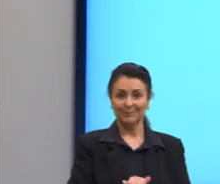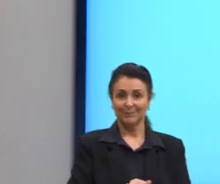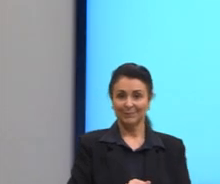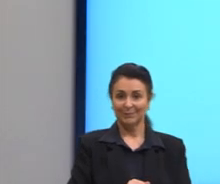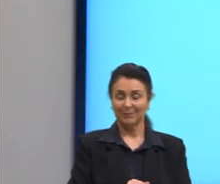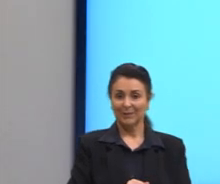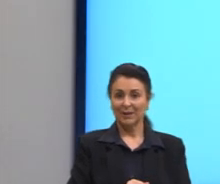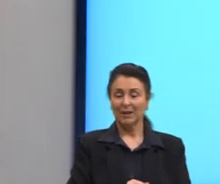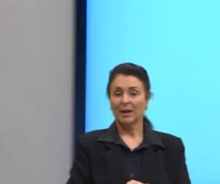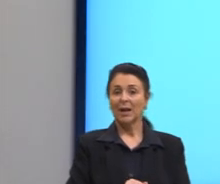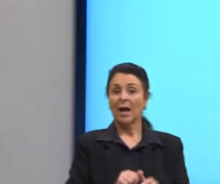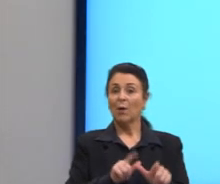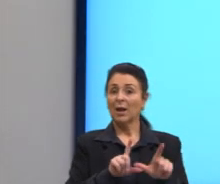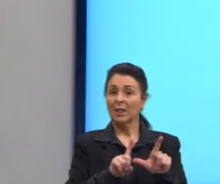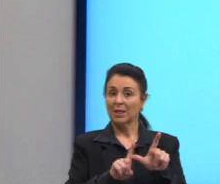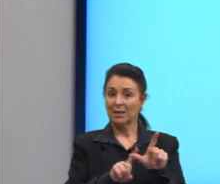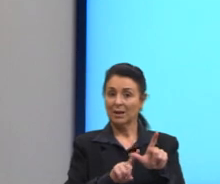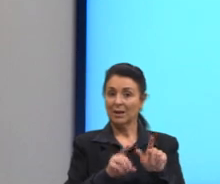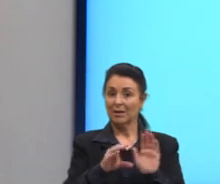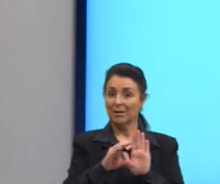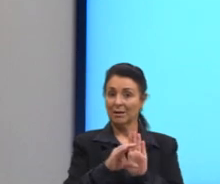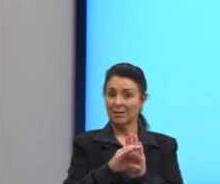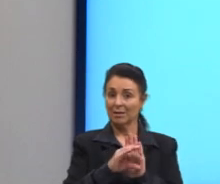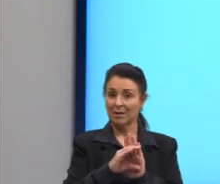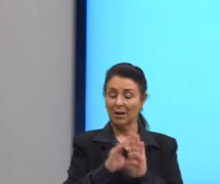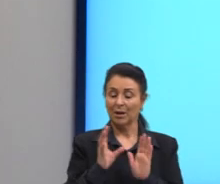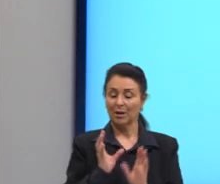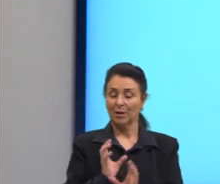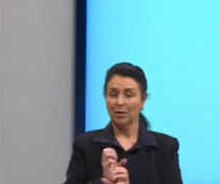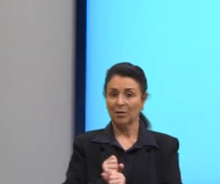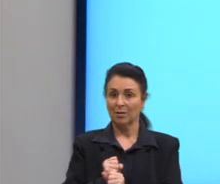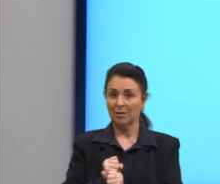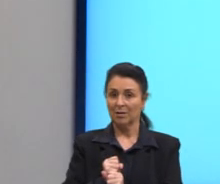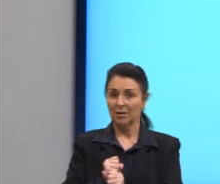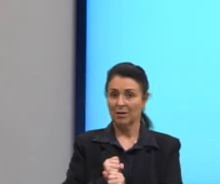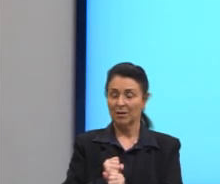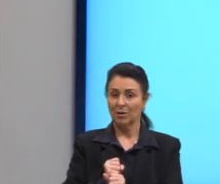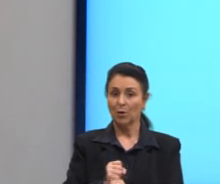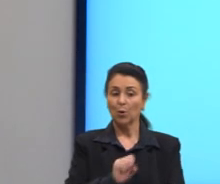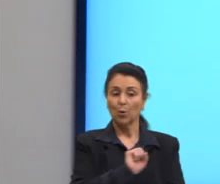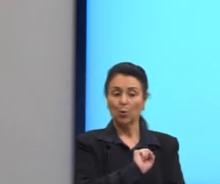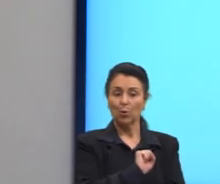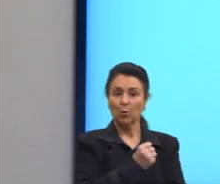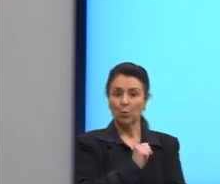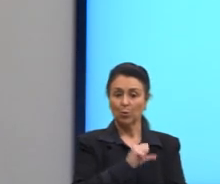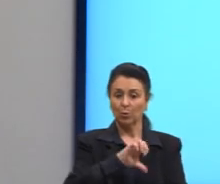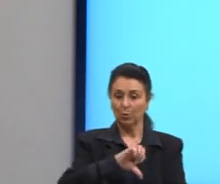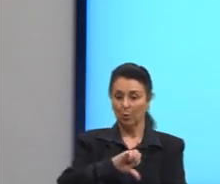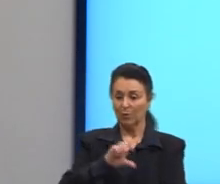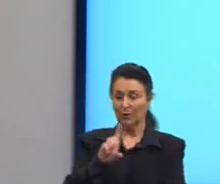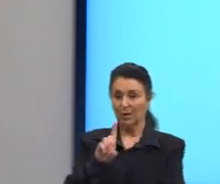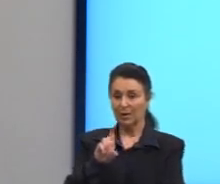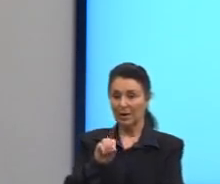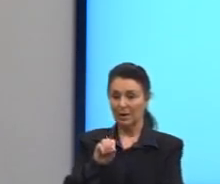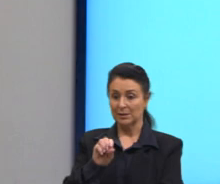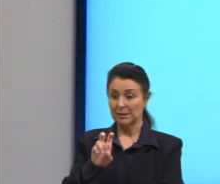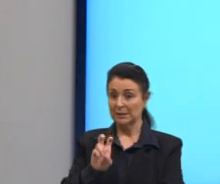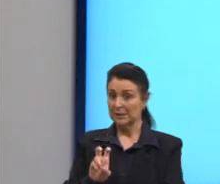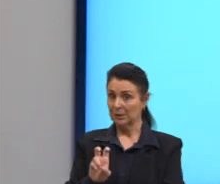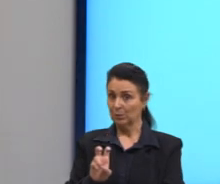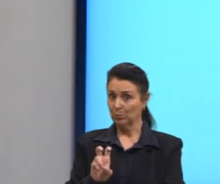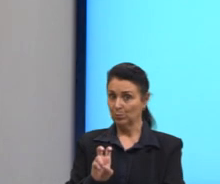bom então na letra C nós temos que somar há 8 9 10 e